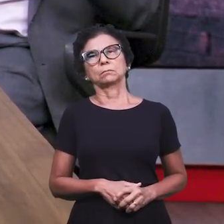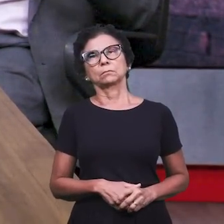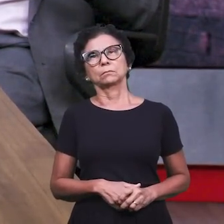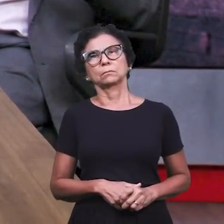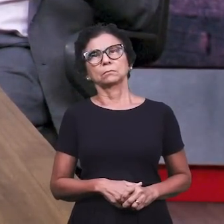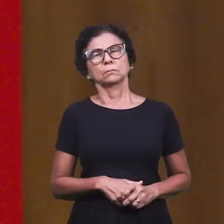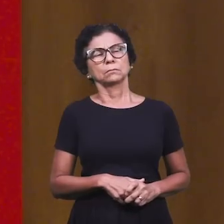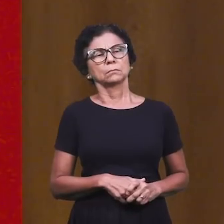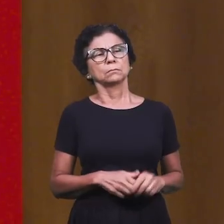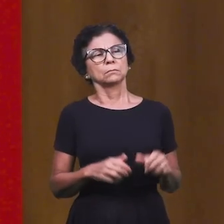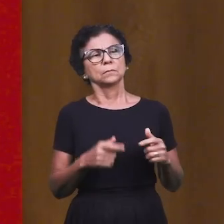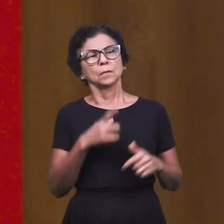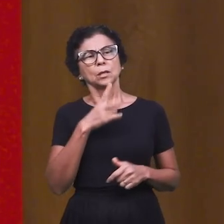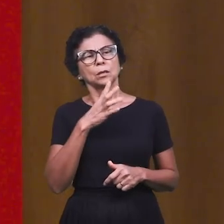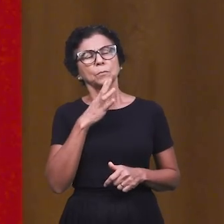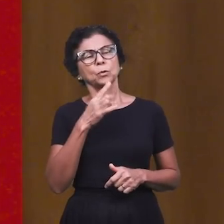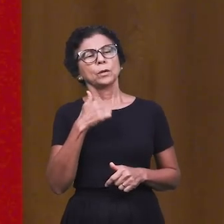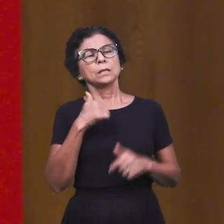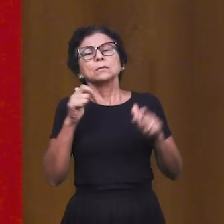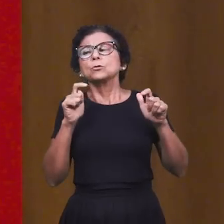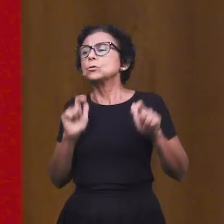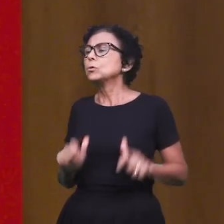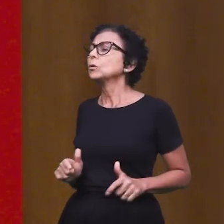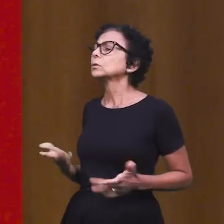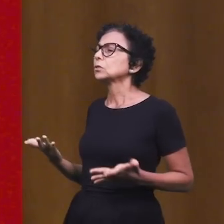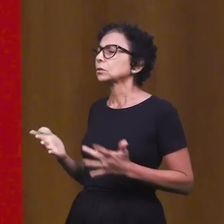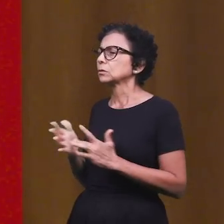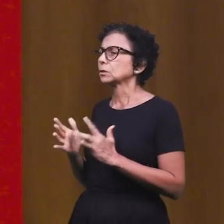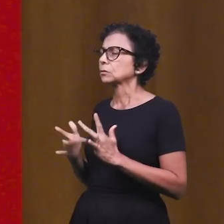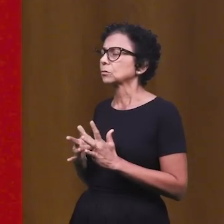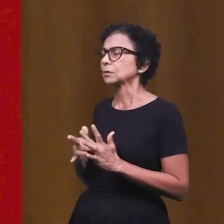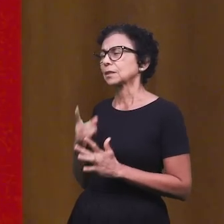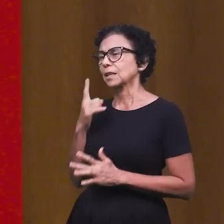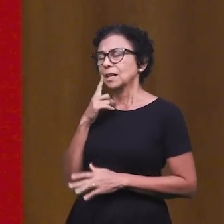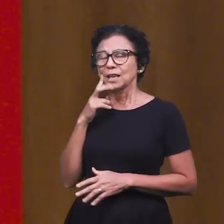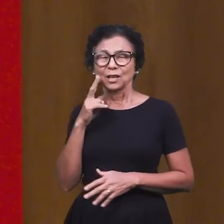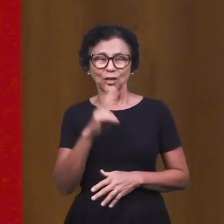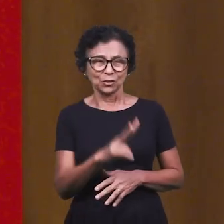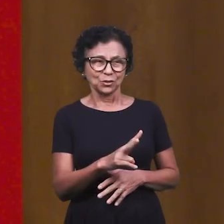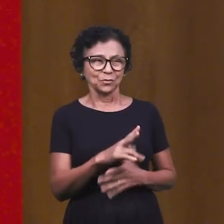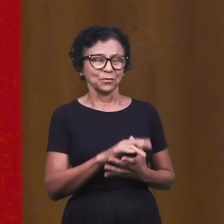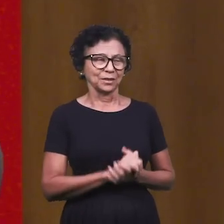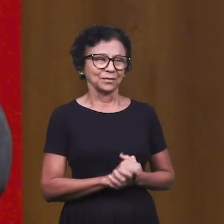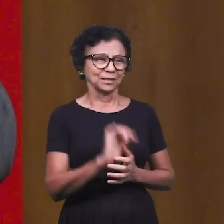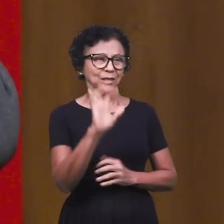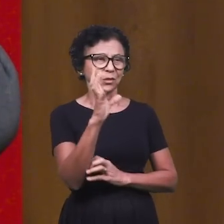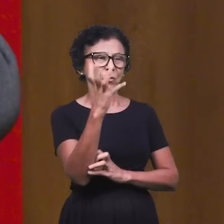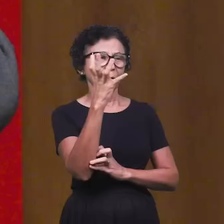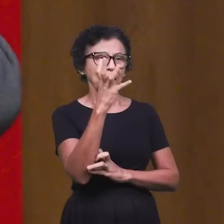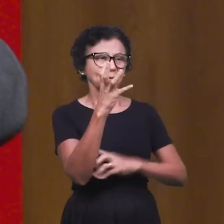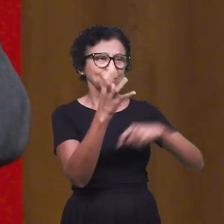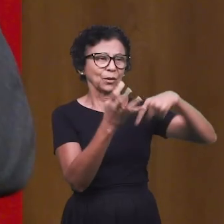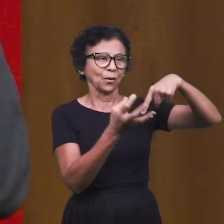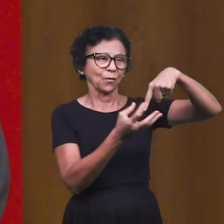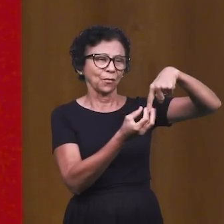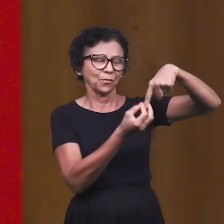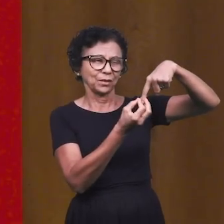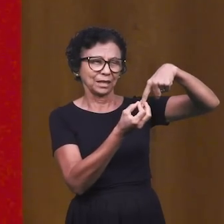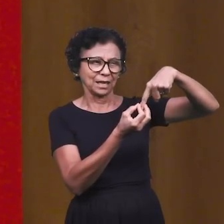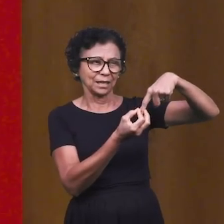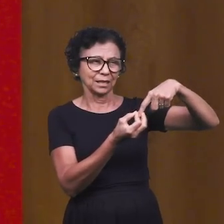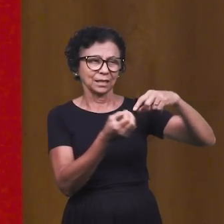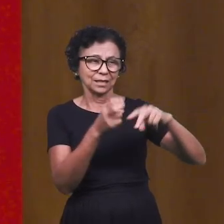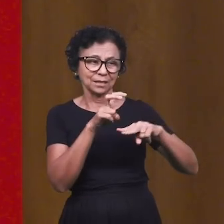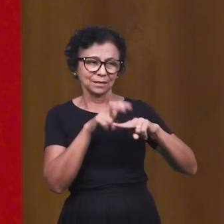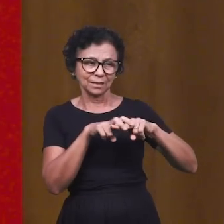te vi quando estava debaixo da figueira. Interessante que quando Salomão foi rei, ele foi rei na